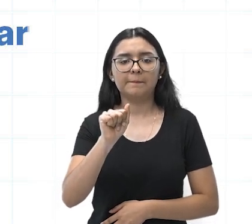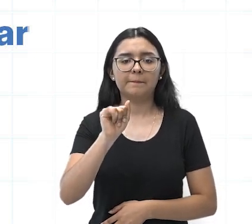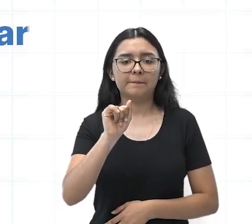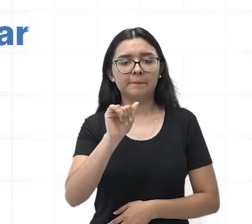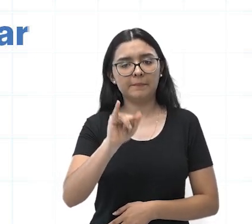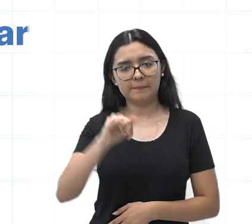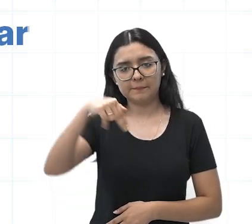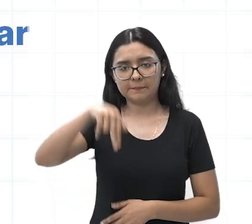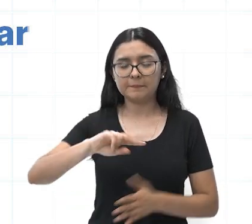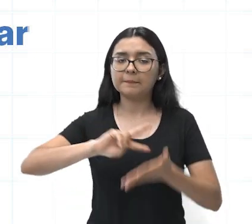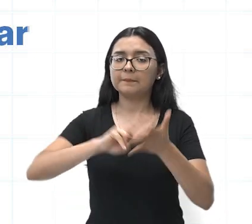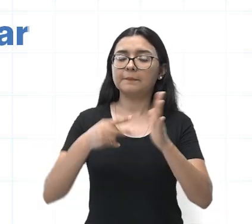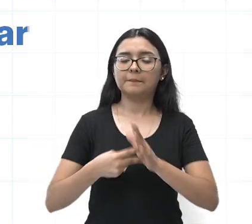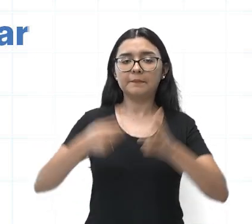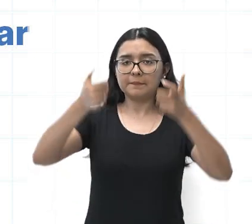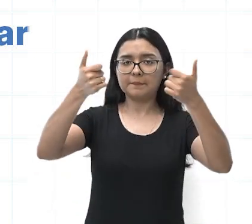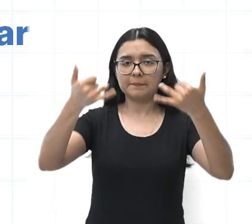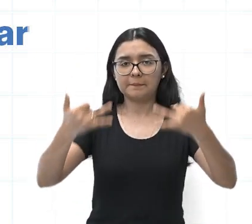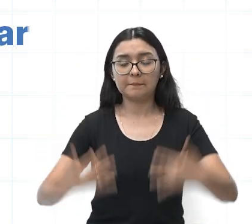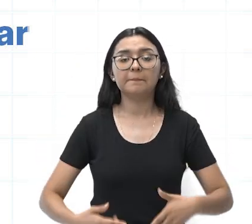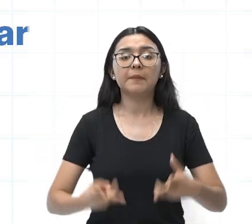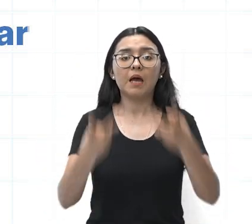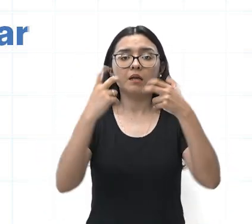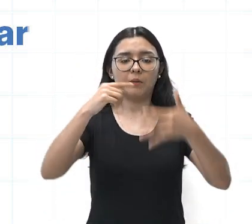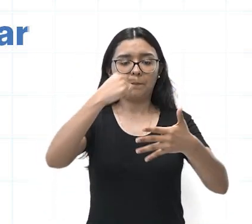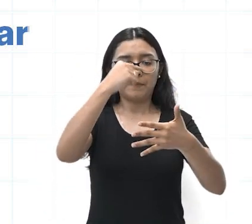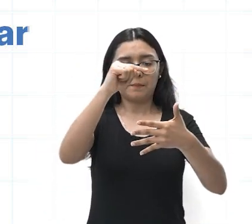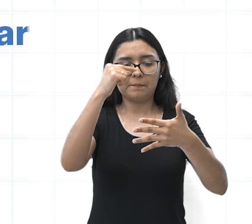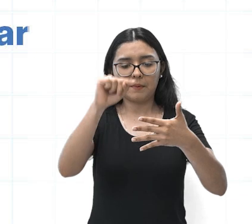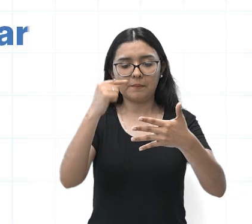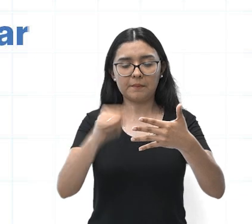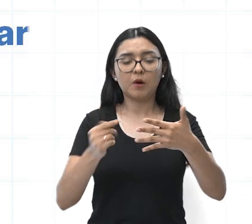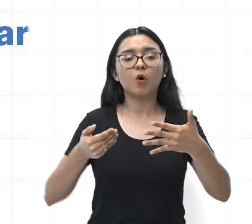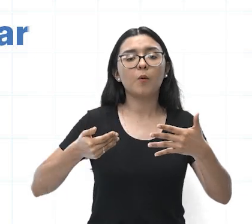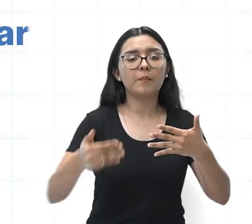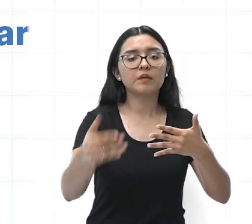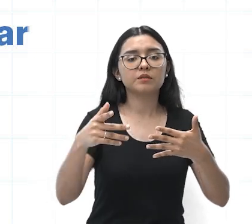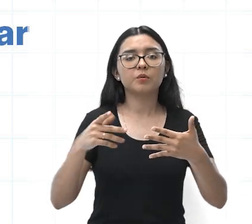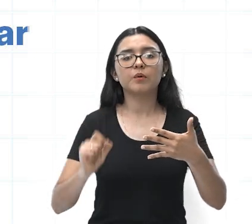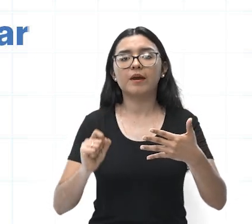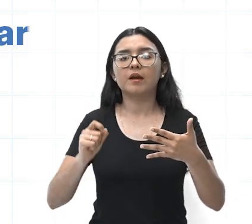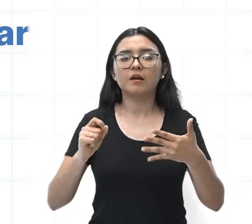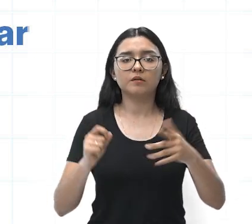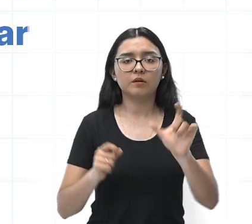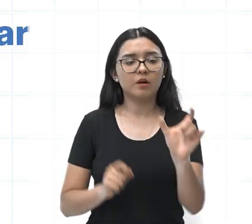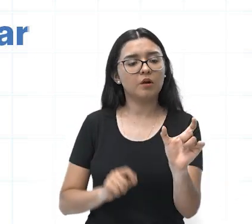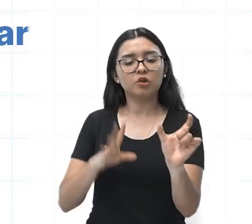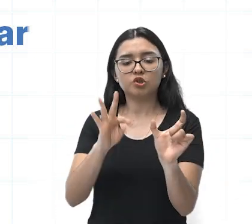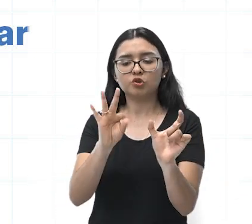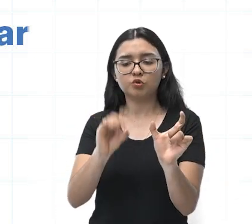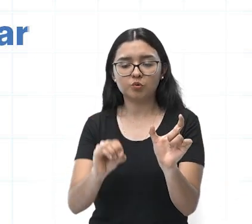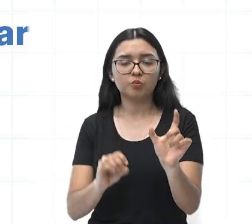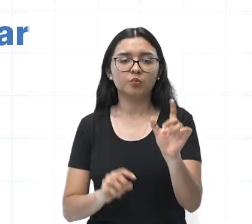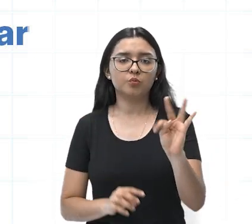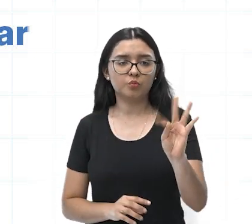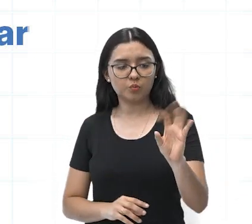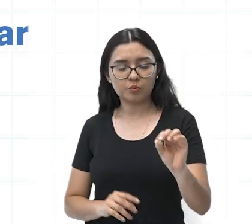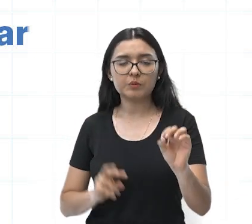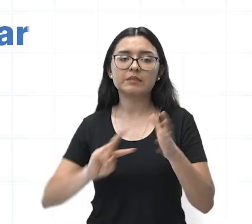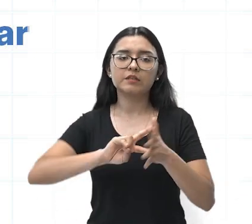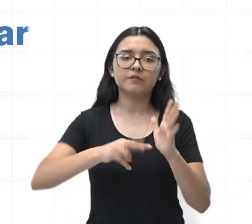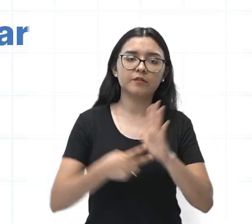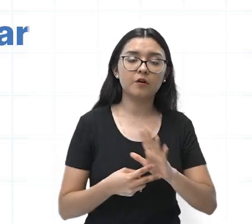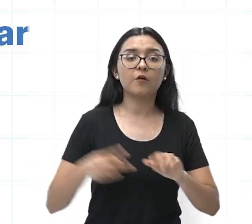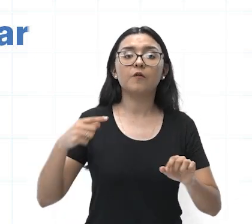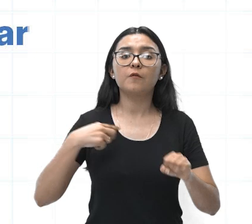explicar. Vocês reparem que essa lista de verbos, todos eles iniciam com o to, certo? Isso é indicativo de que